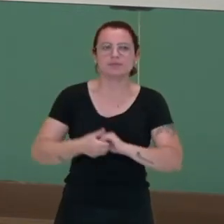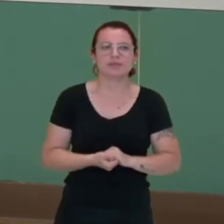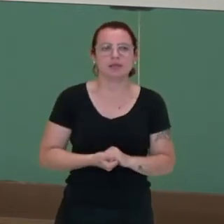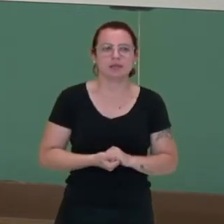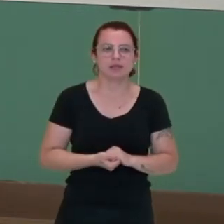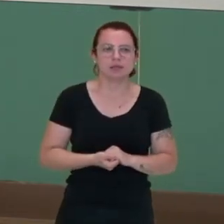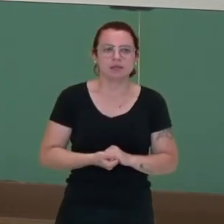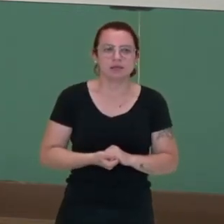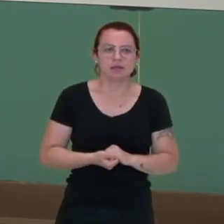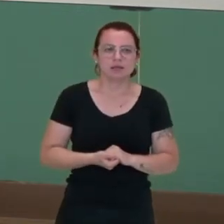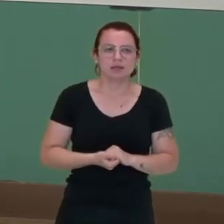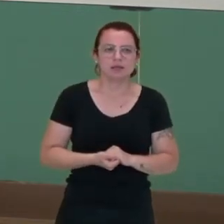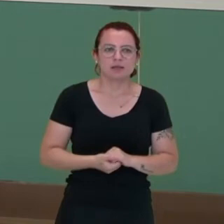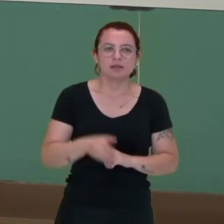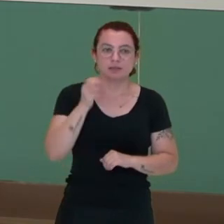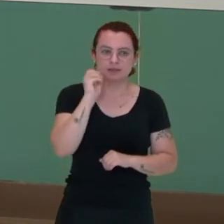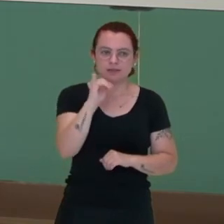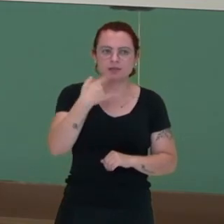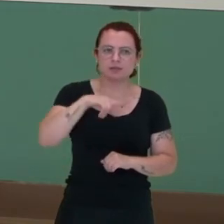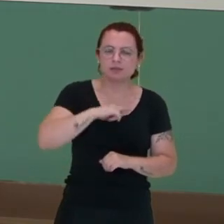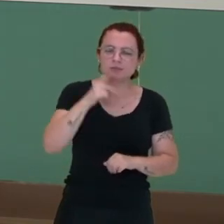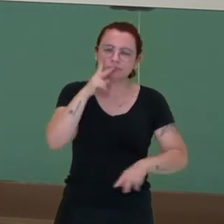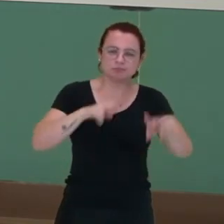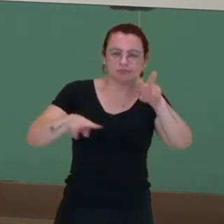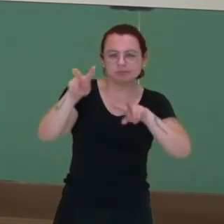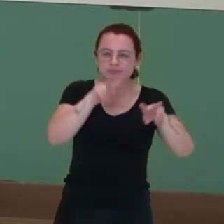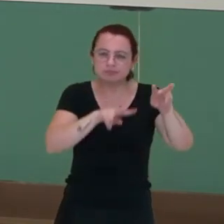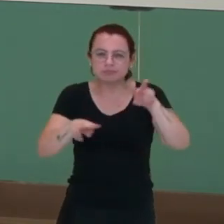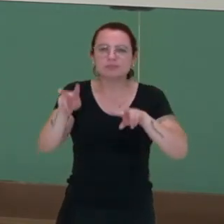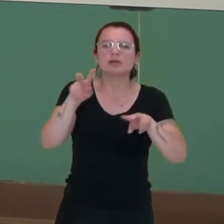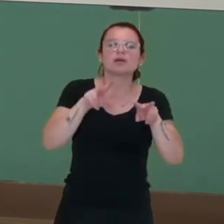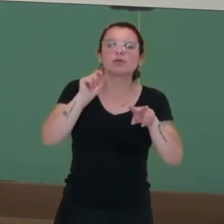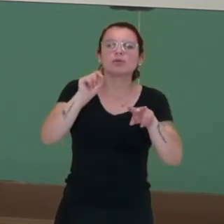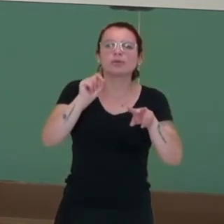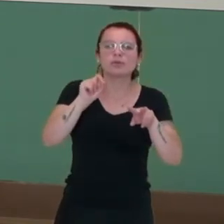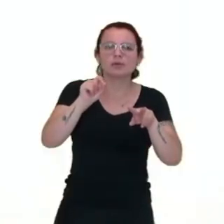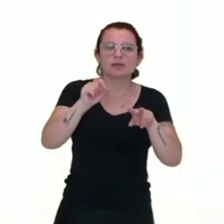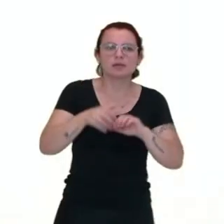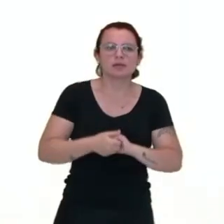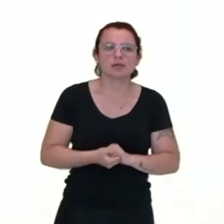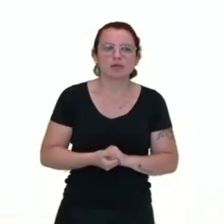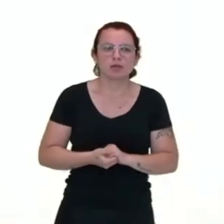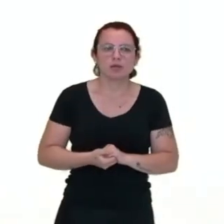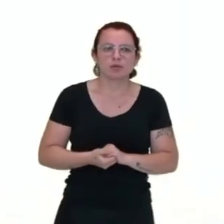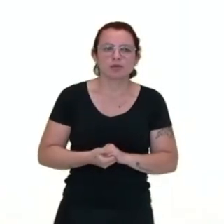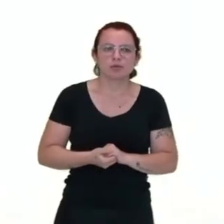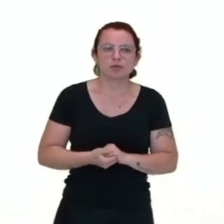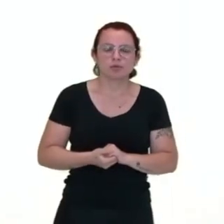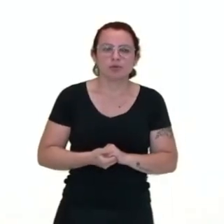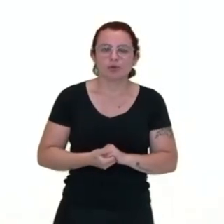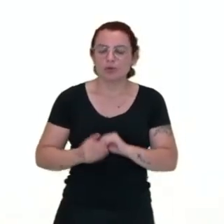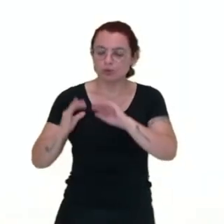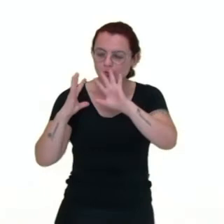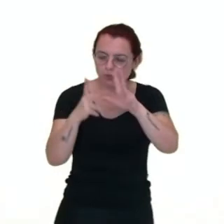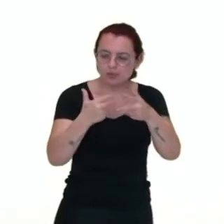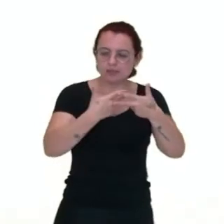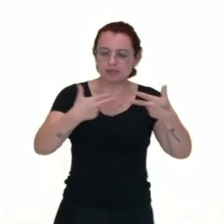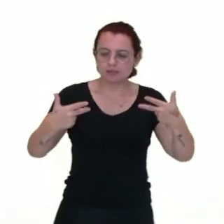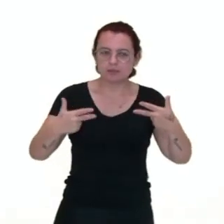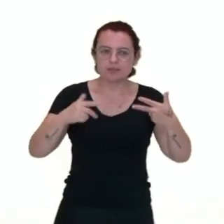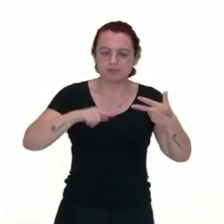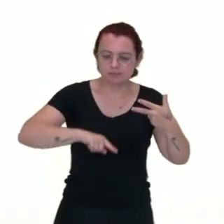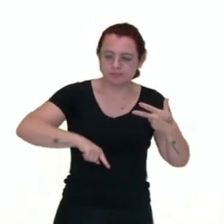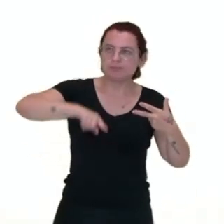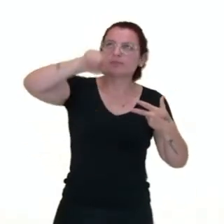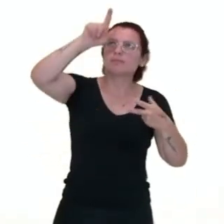Bem, então, analisando essa questão, né, a gente tem a seguinte ideia, de que tudo que sobe para